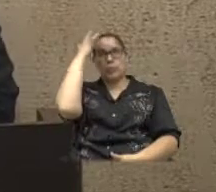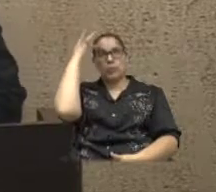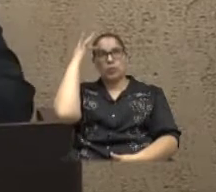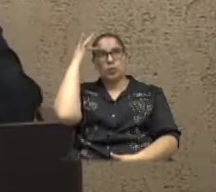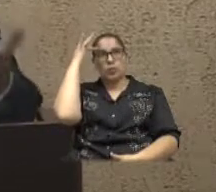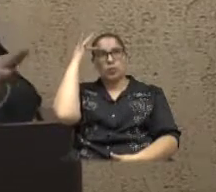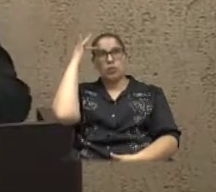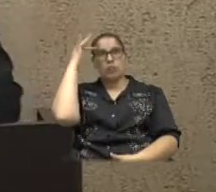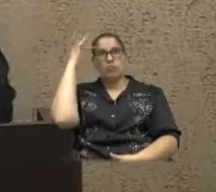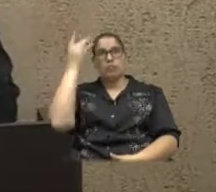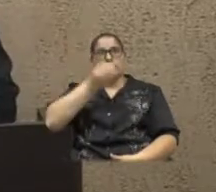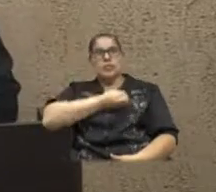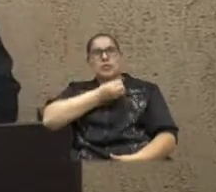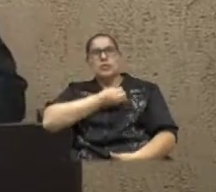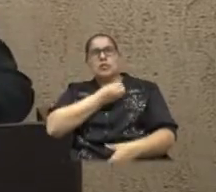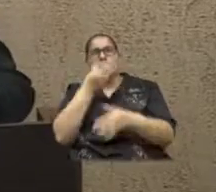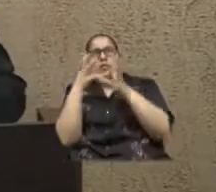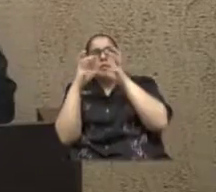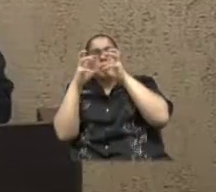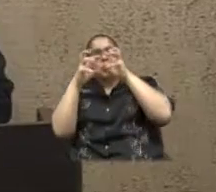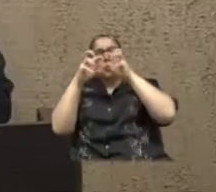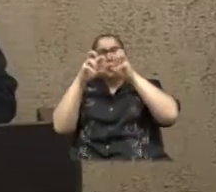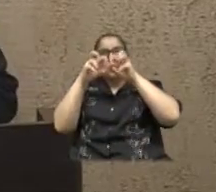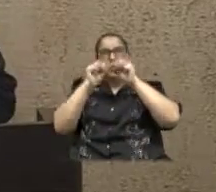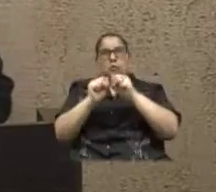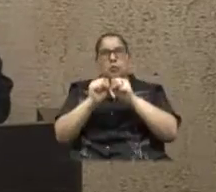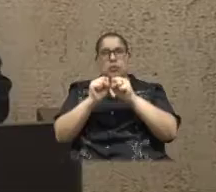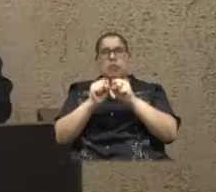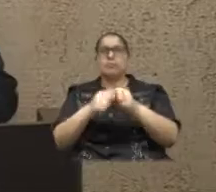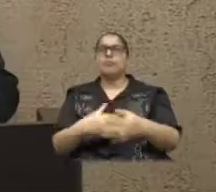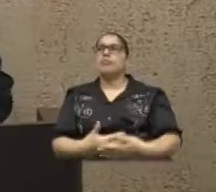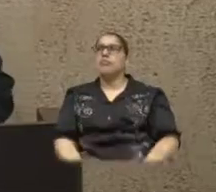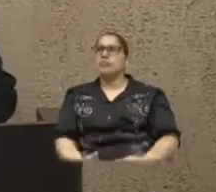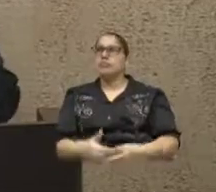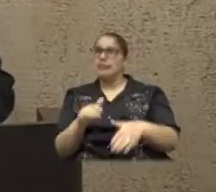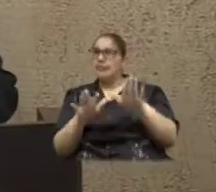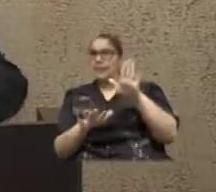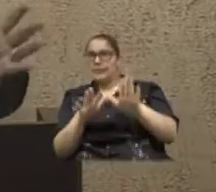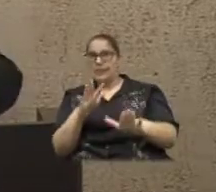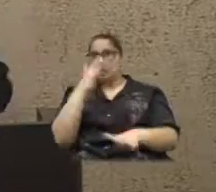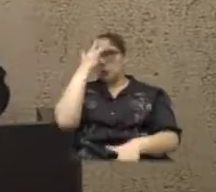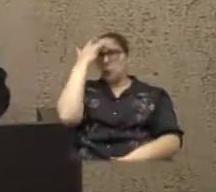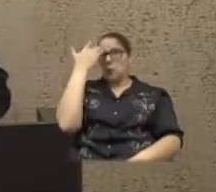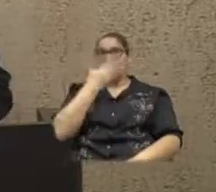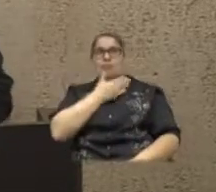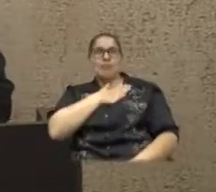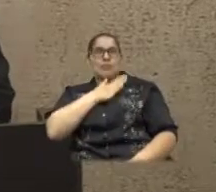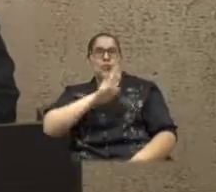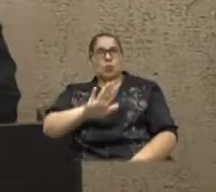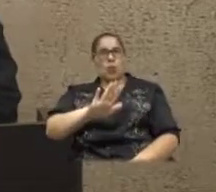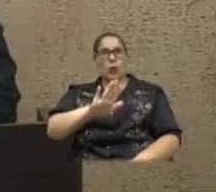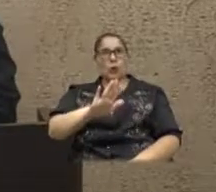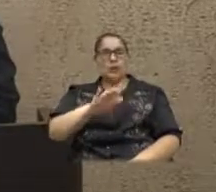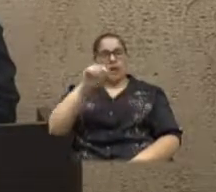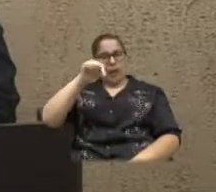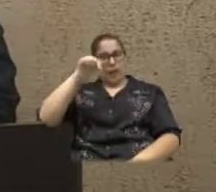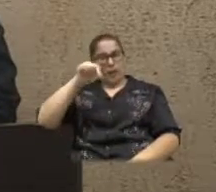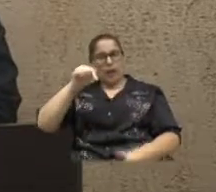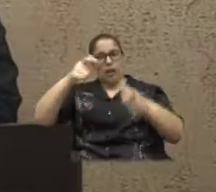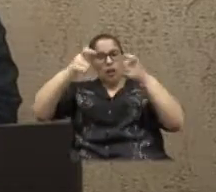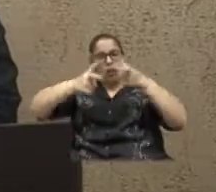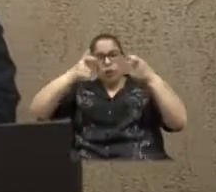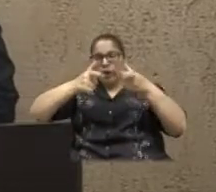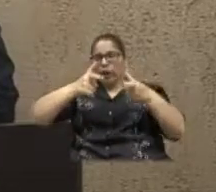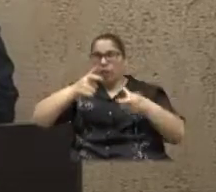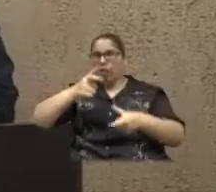nas trevas. Então a pessoa vê, até parece, as pessoas vão me criticar, vão falar, você está falando na tribuna como se estivesse falando na